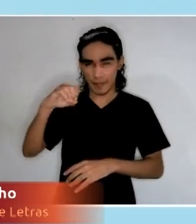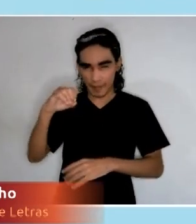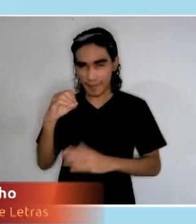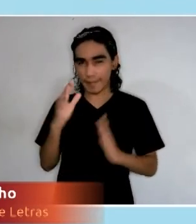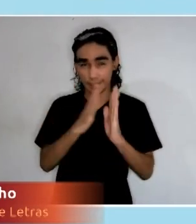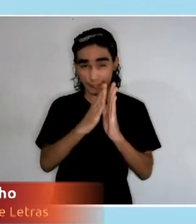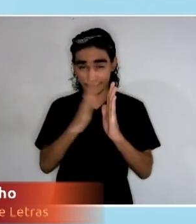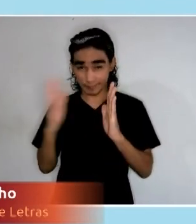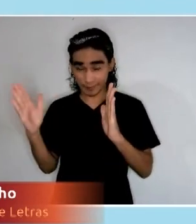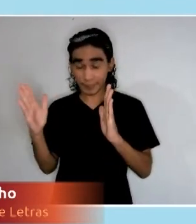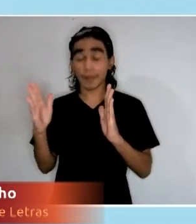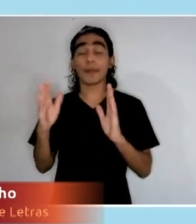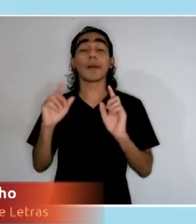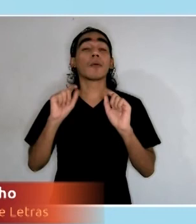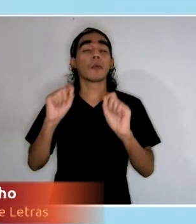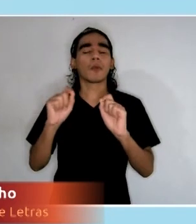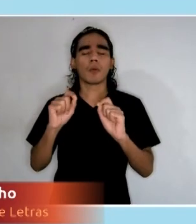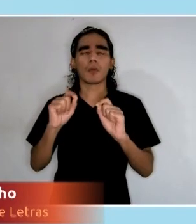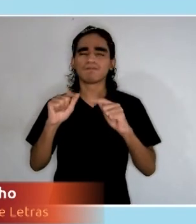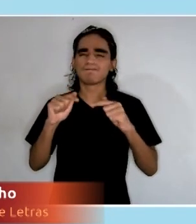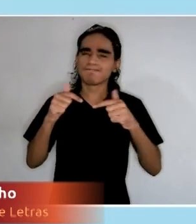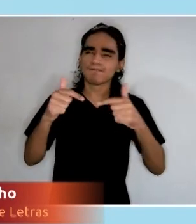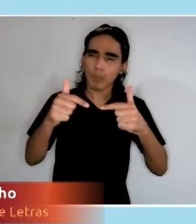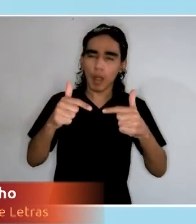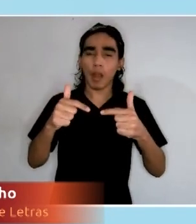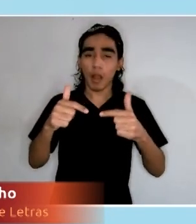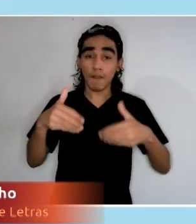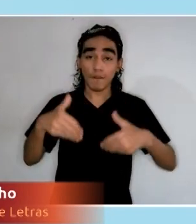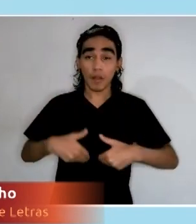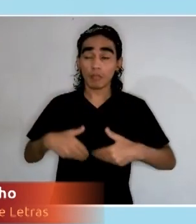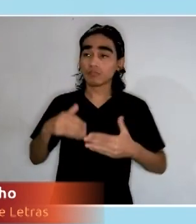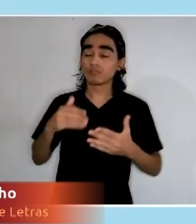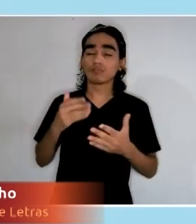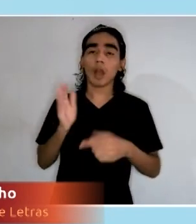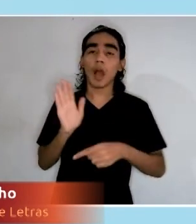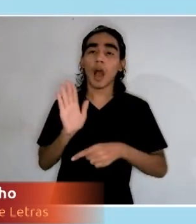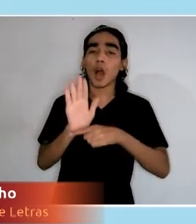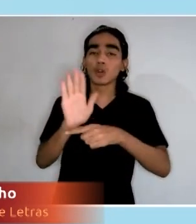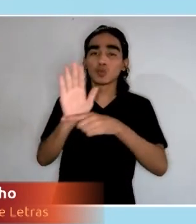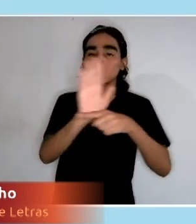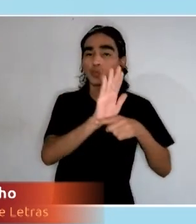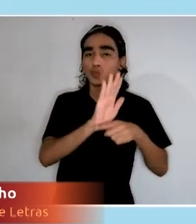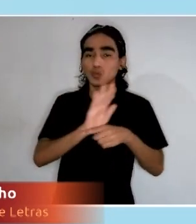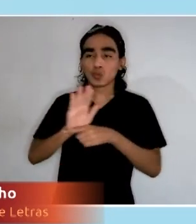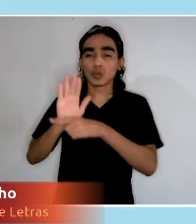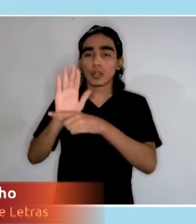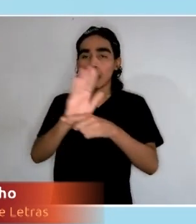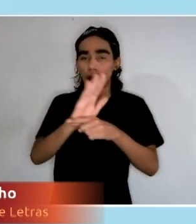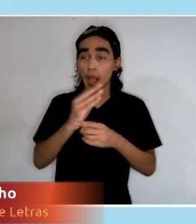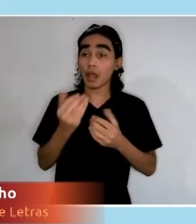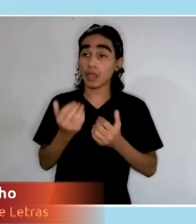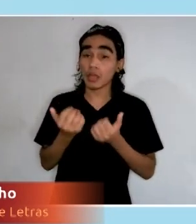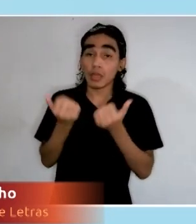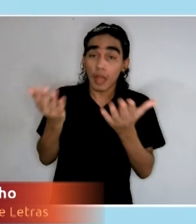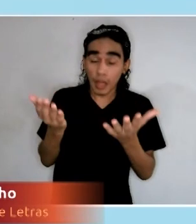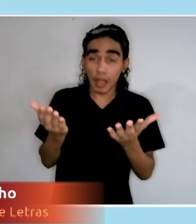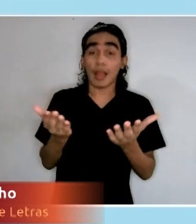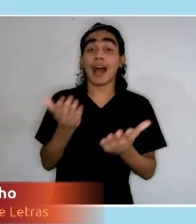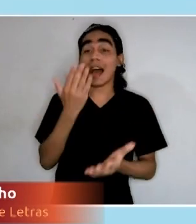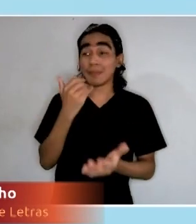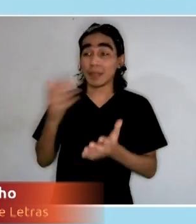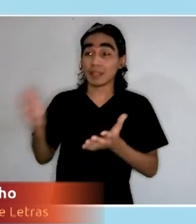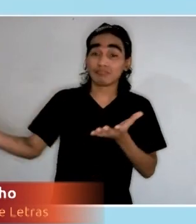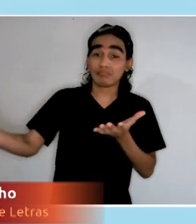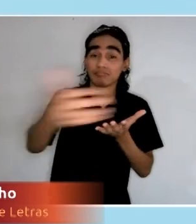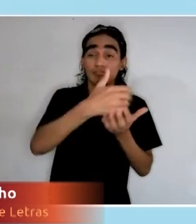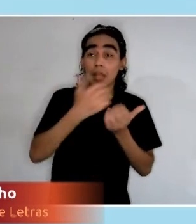de combate à fome por meio de auxílios, né, principalmente auxílios assistenciais, doação de alimentos, aquelas campanhas enormes em que